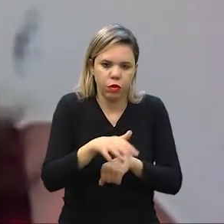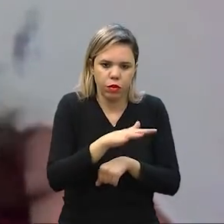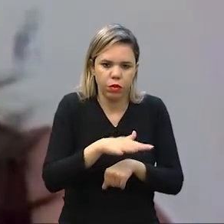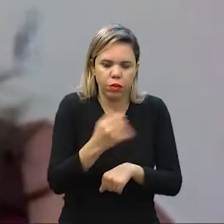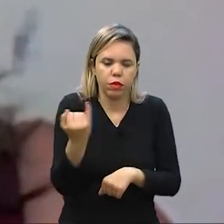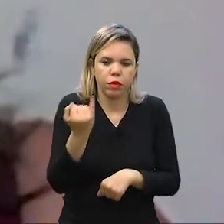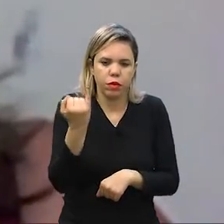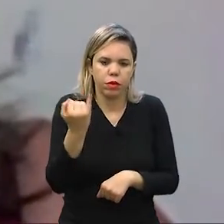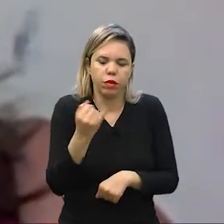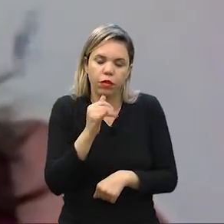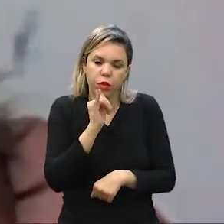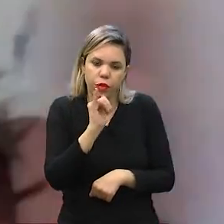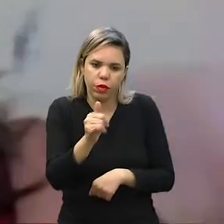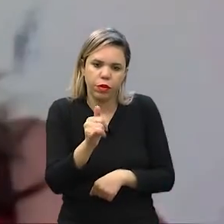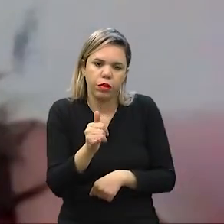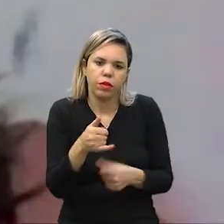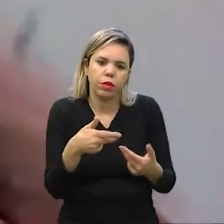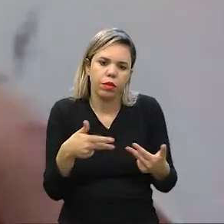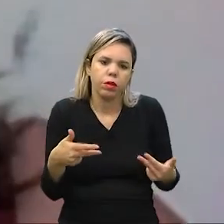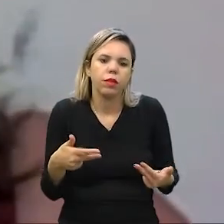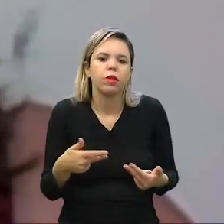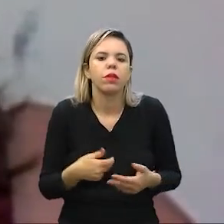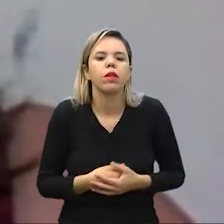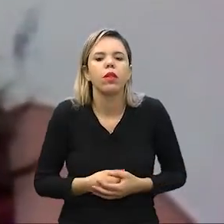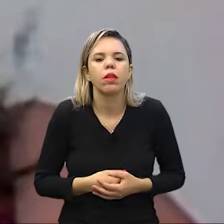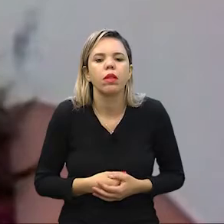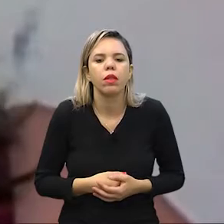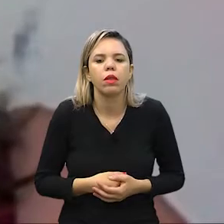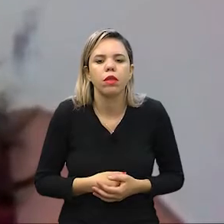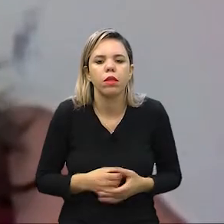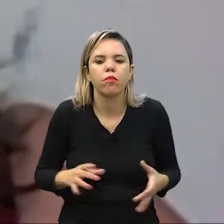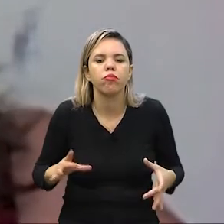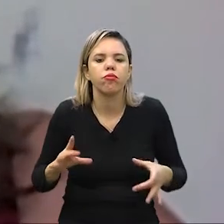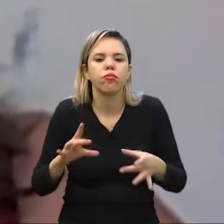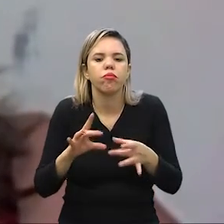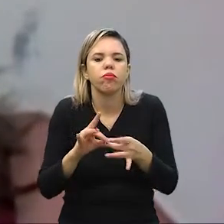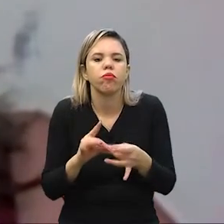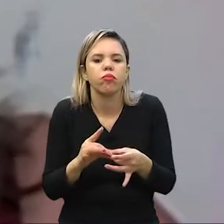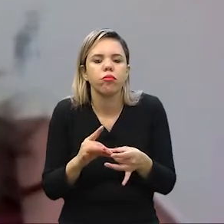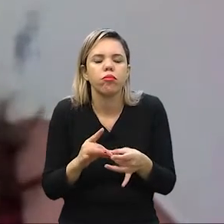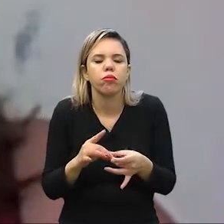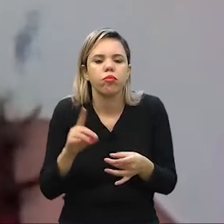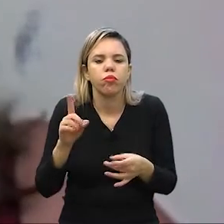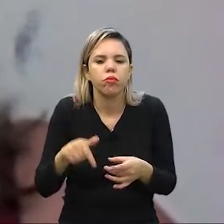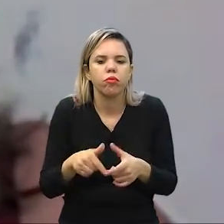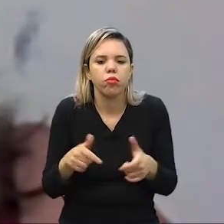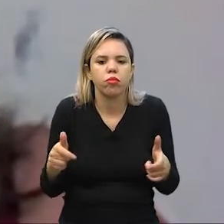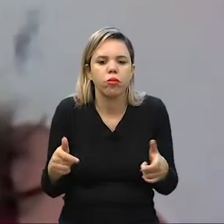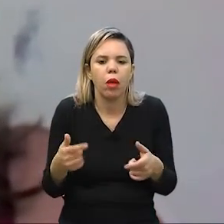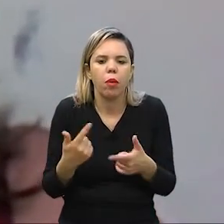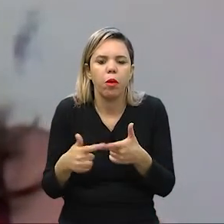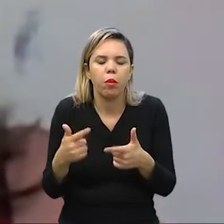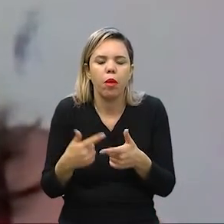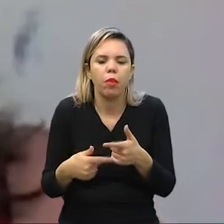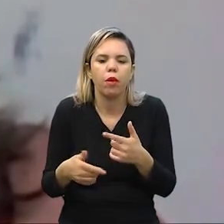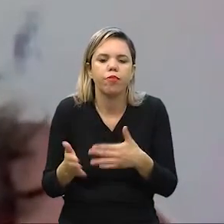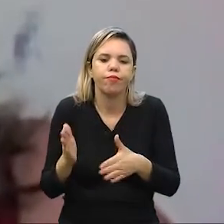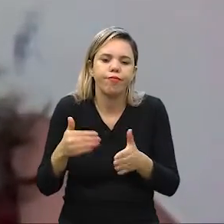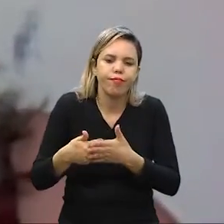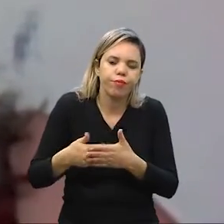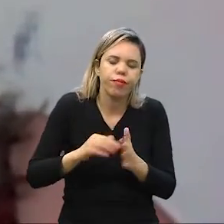é importante que se diga que essas coisas são unidas, né? Que isso é um grande retrocesso